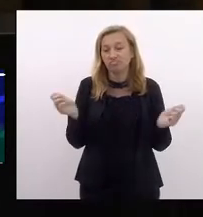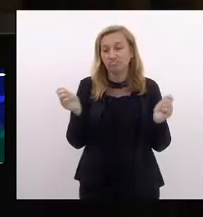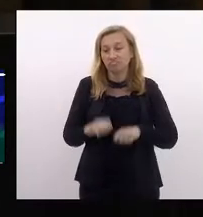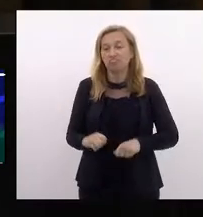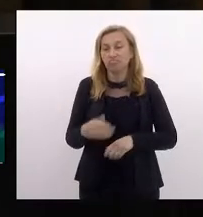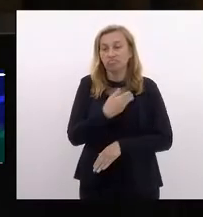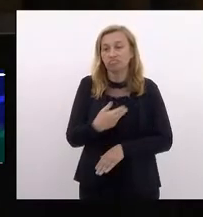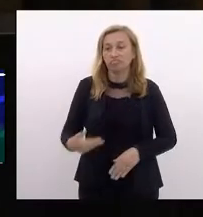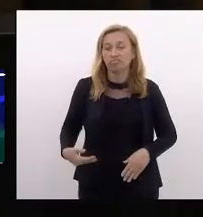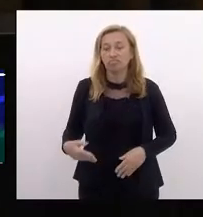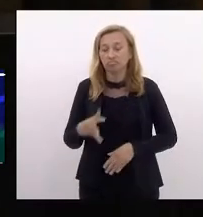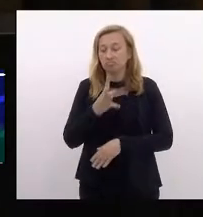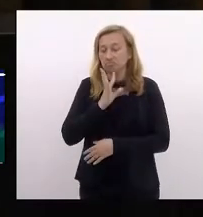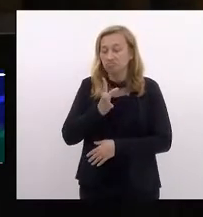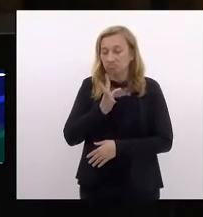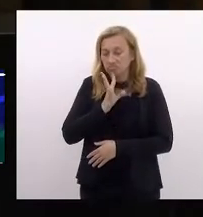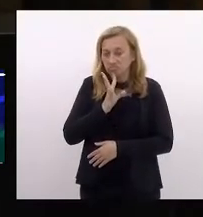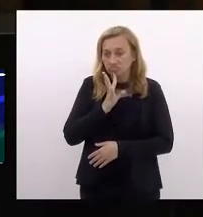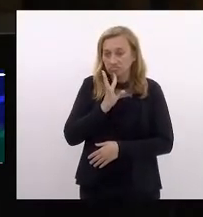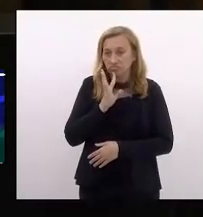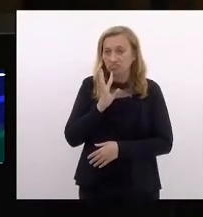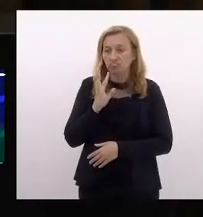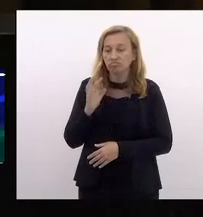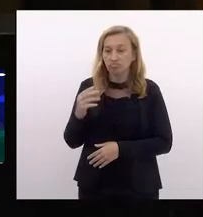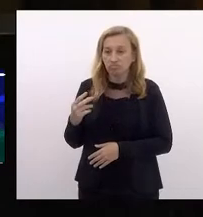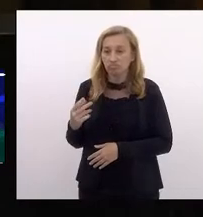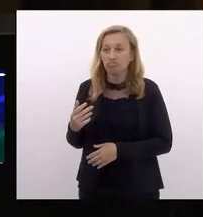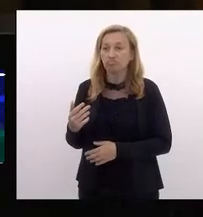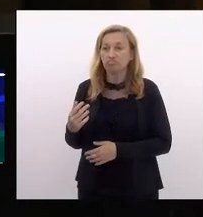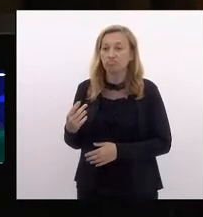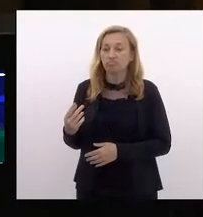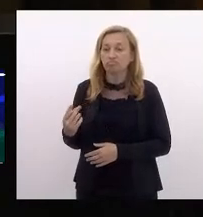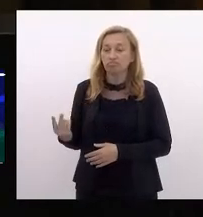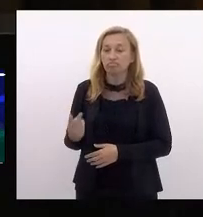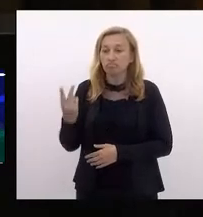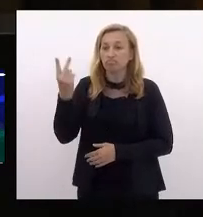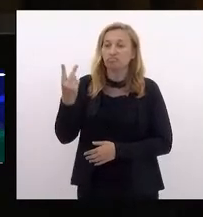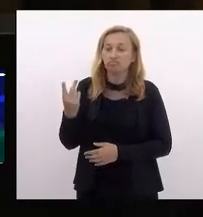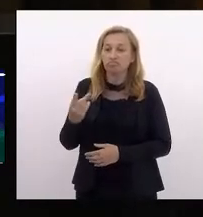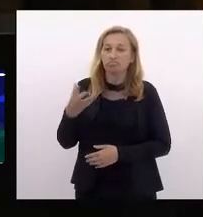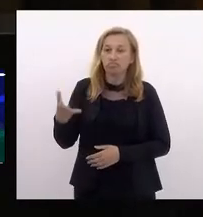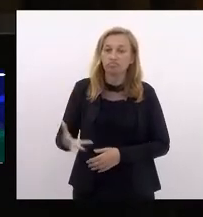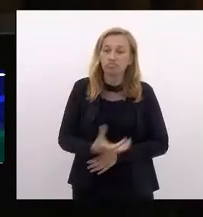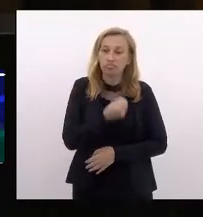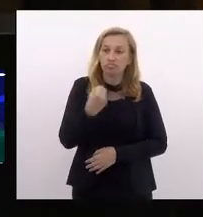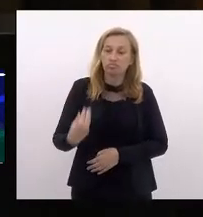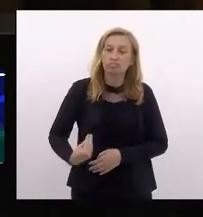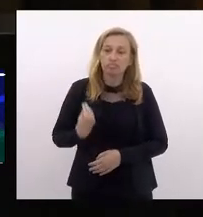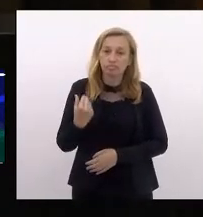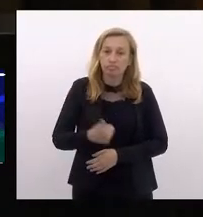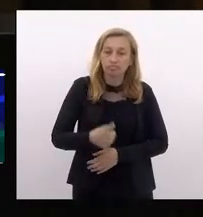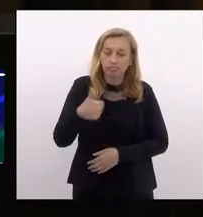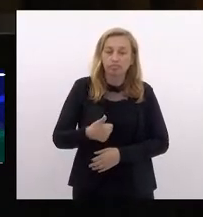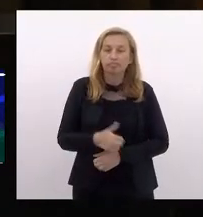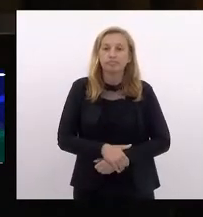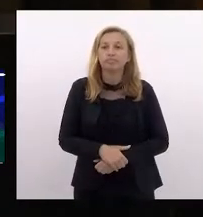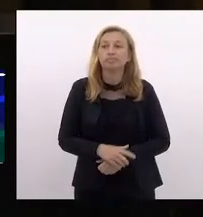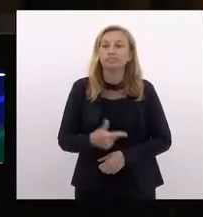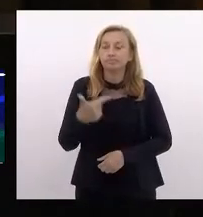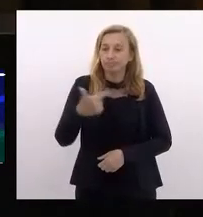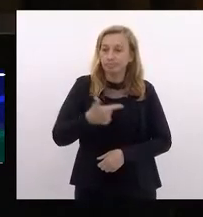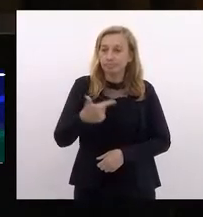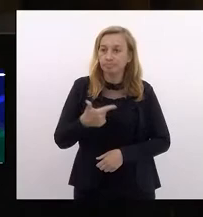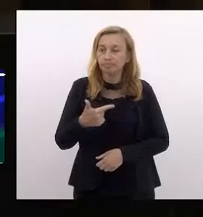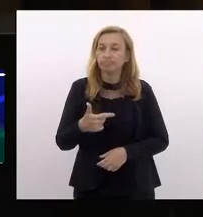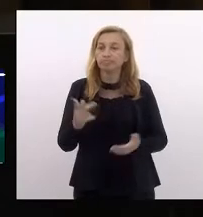do governo de reconhecer as prioridades que deveriam ser de salvar as vidas em primeiro lugar a